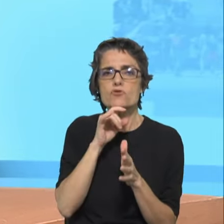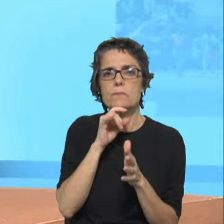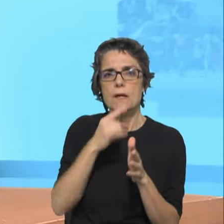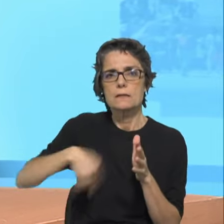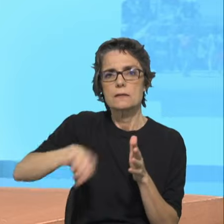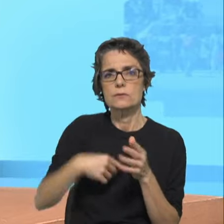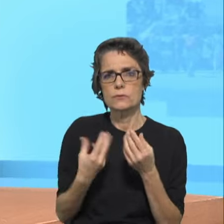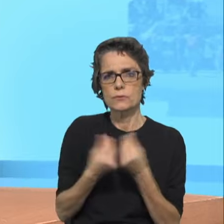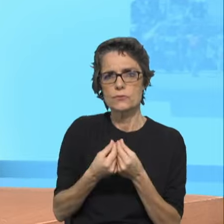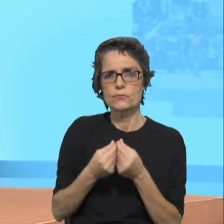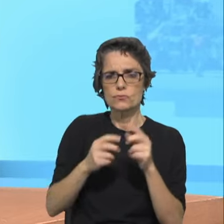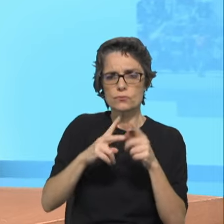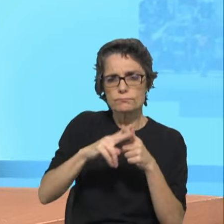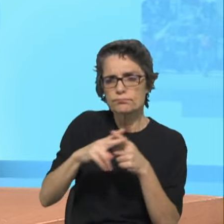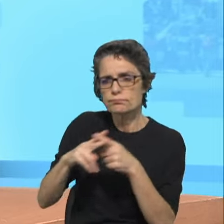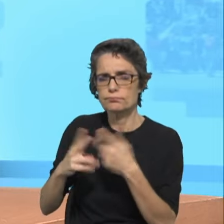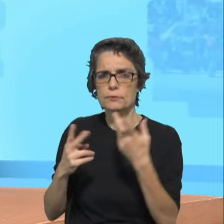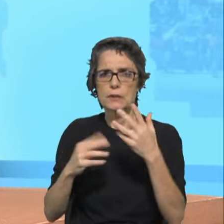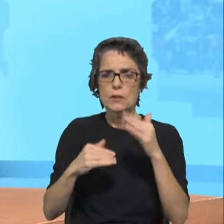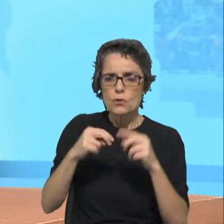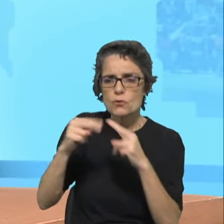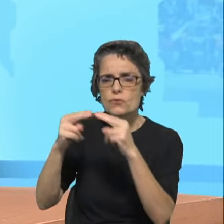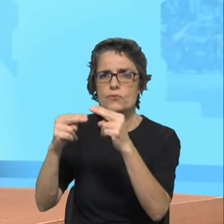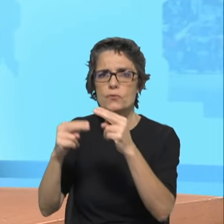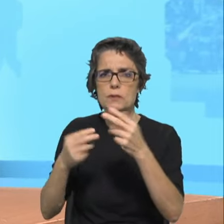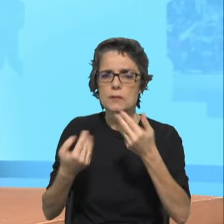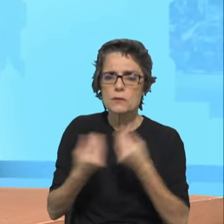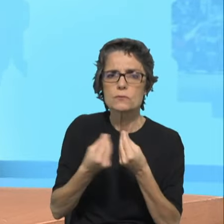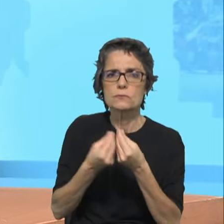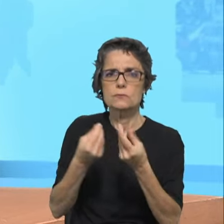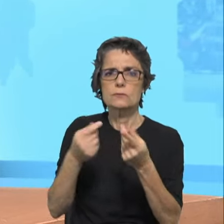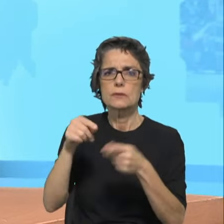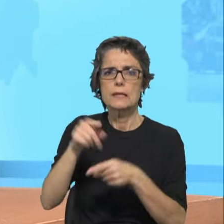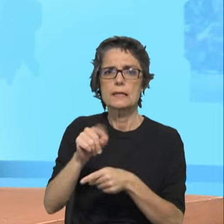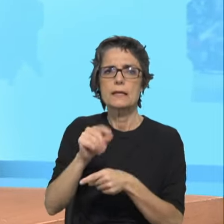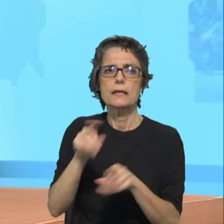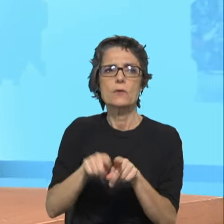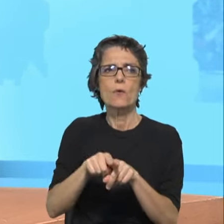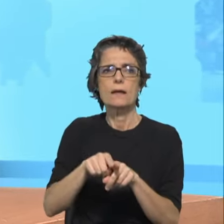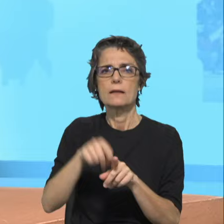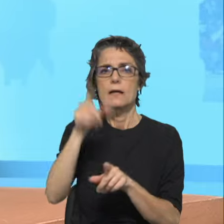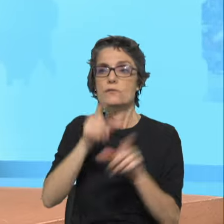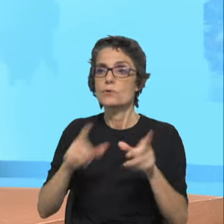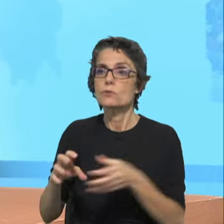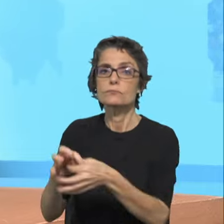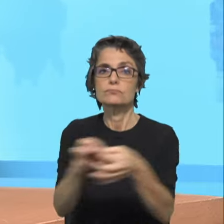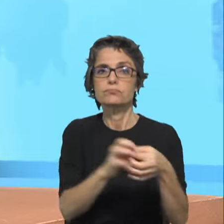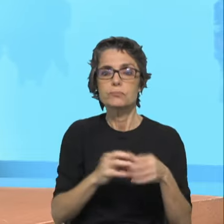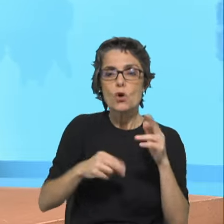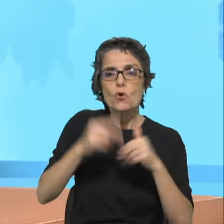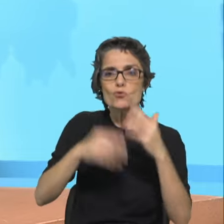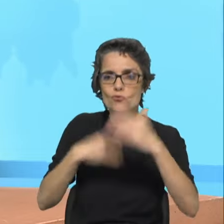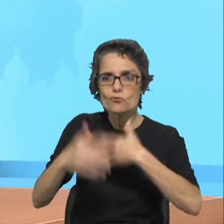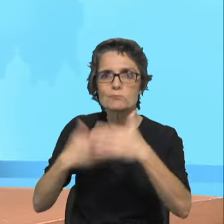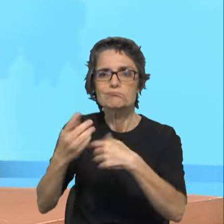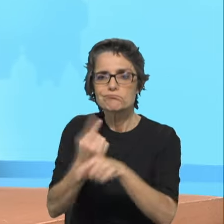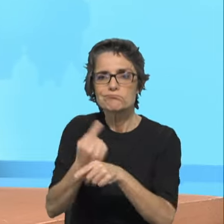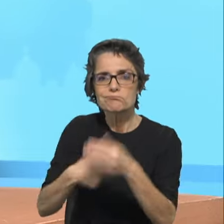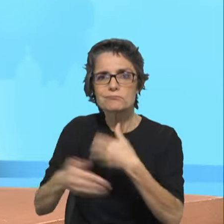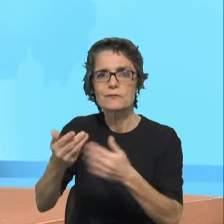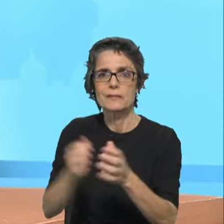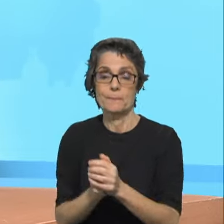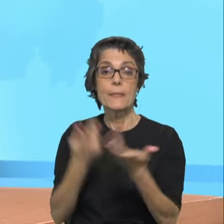da reconstrução. É um lugar onde estão a acontecer coisas e, portanto, as primeiras 4 conferências, as